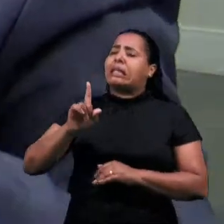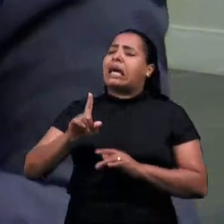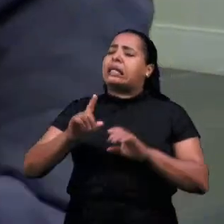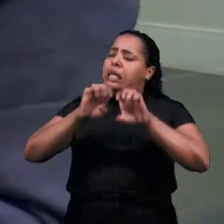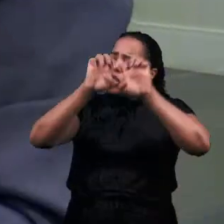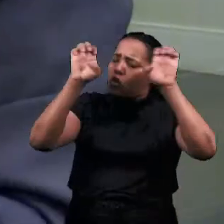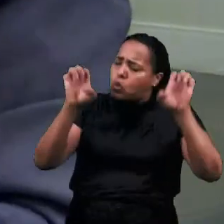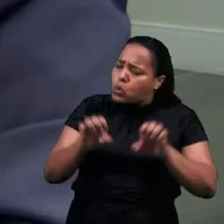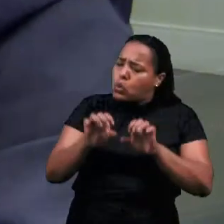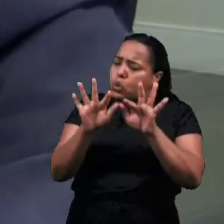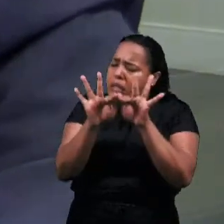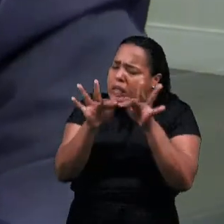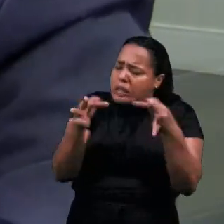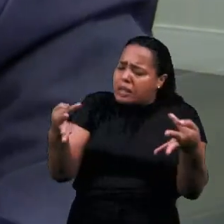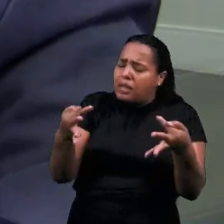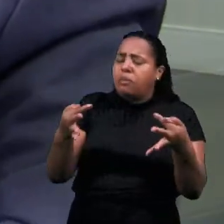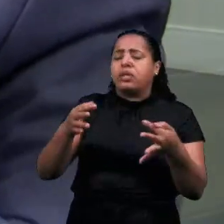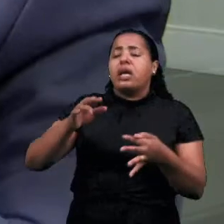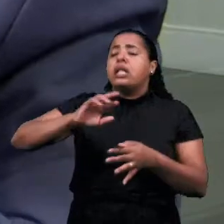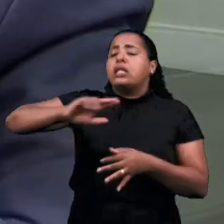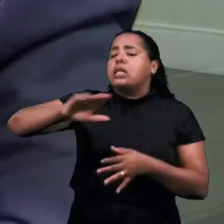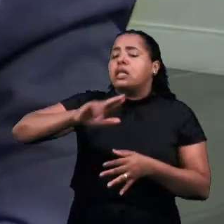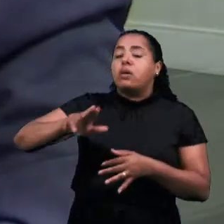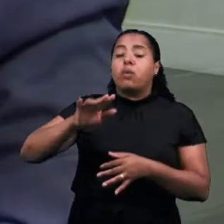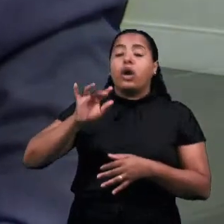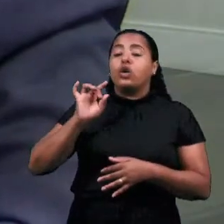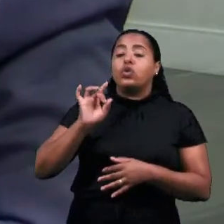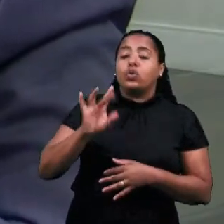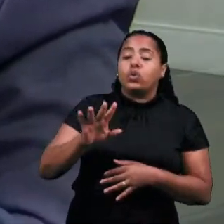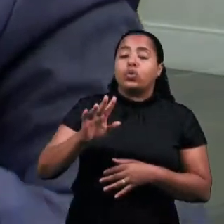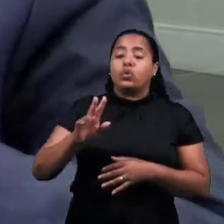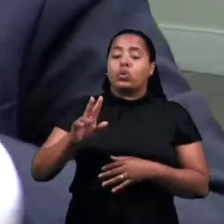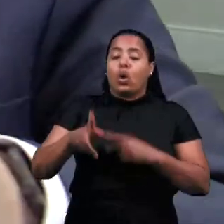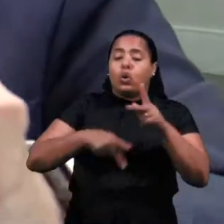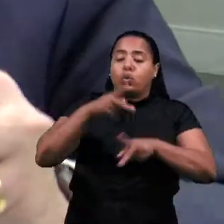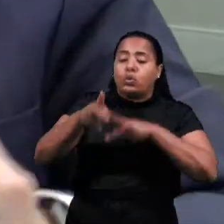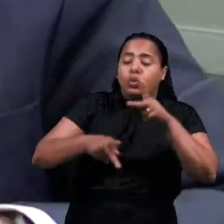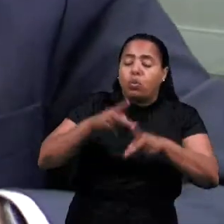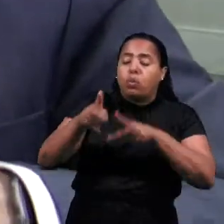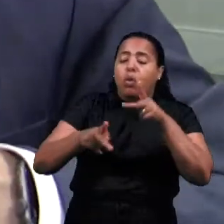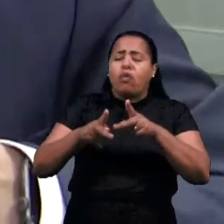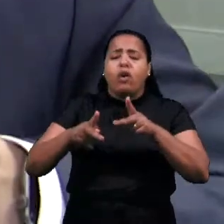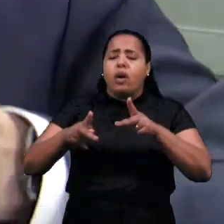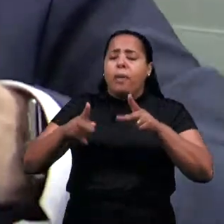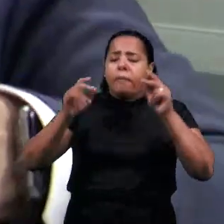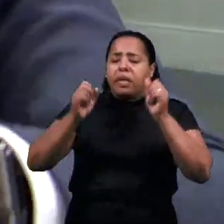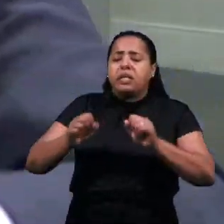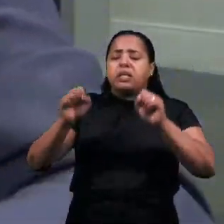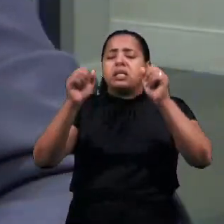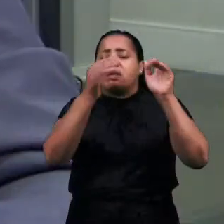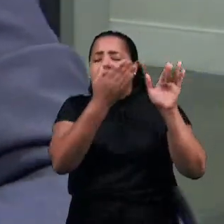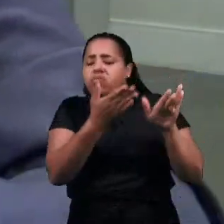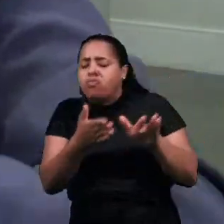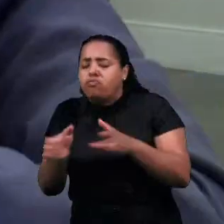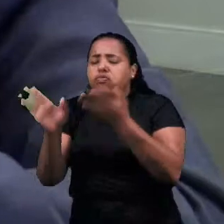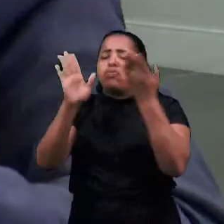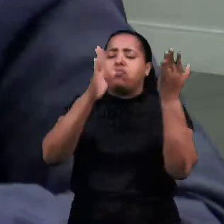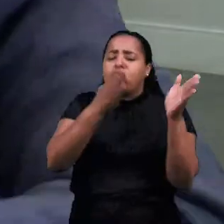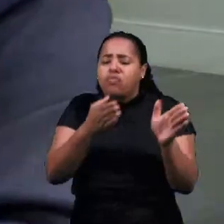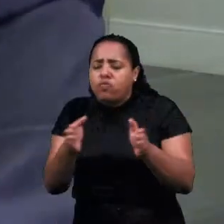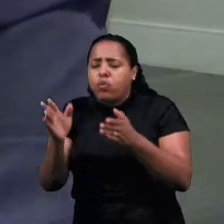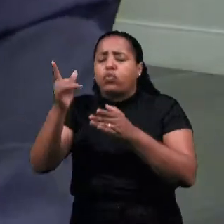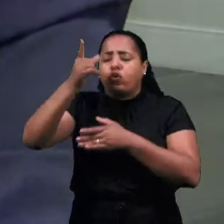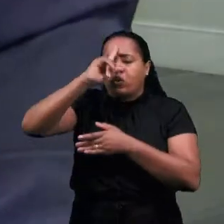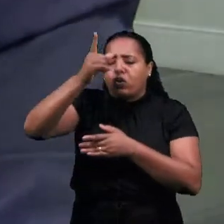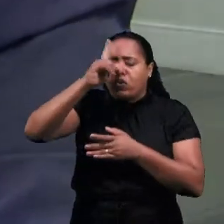estrutura, você não pode apenas cuidar do rebanho como um todo. Você tem que ver o dia a dia, a manutenção,